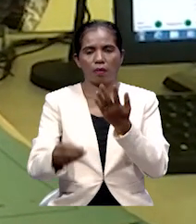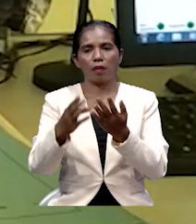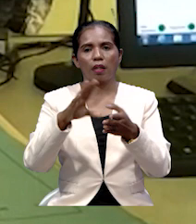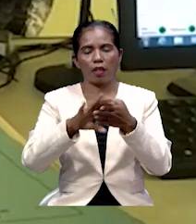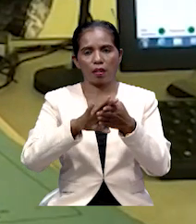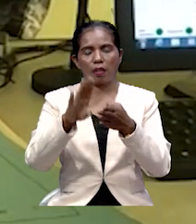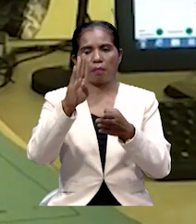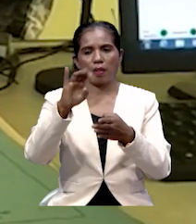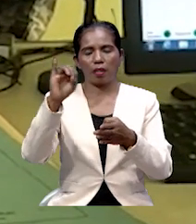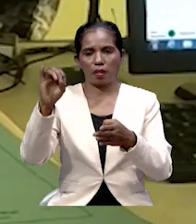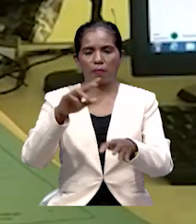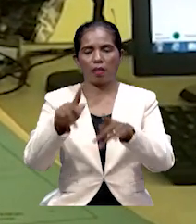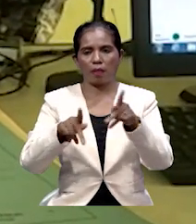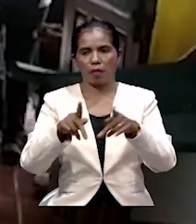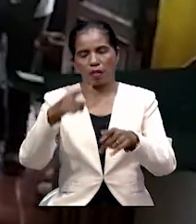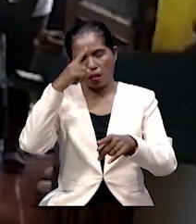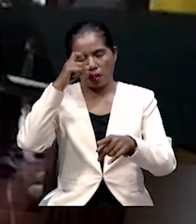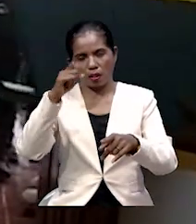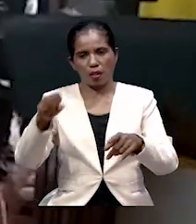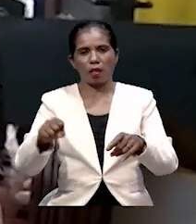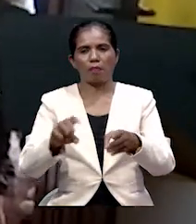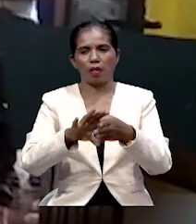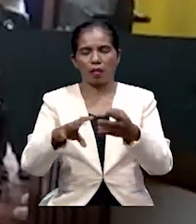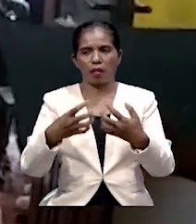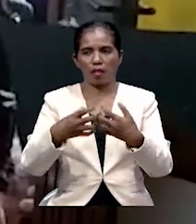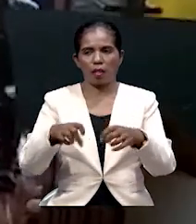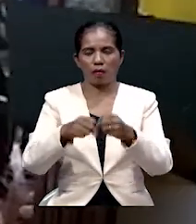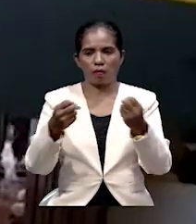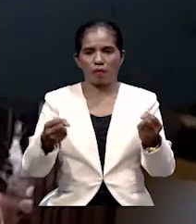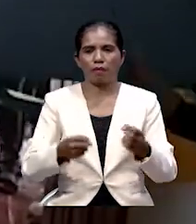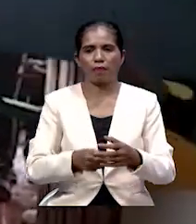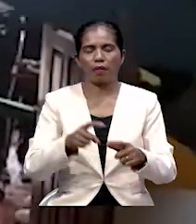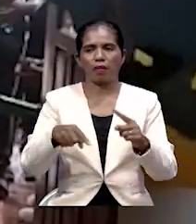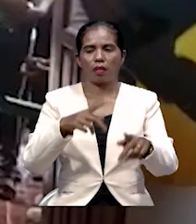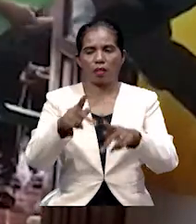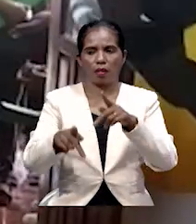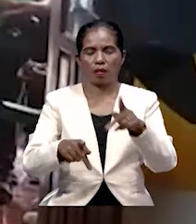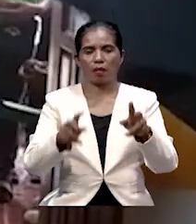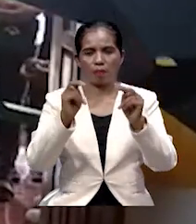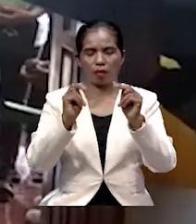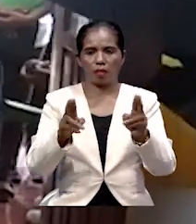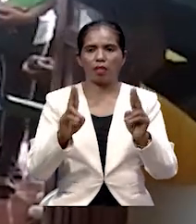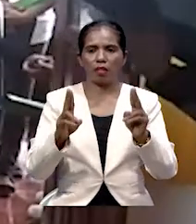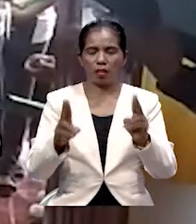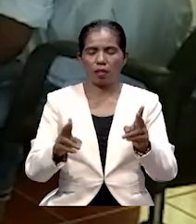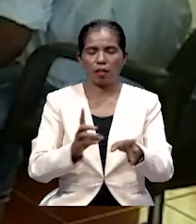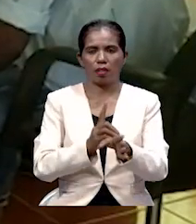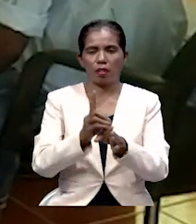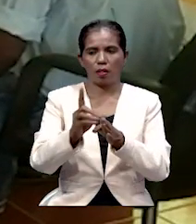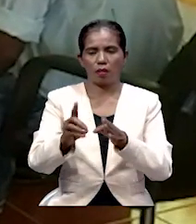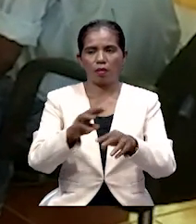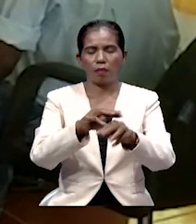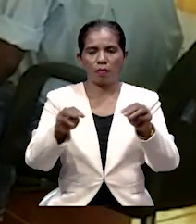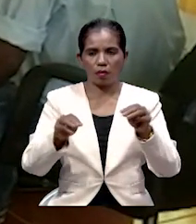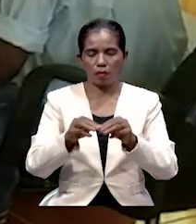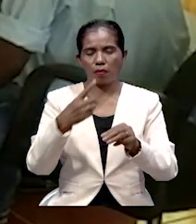original ba comunidade, tama máquina imprime bilhete identidade avaria. Banhira cidadão rumah persija urgente, Direção Municipal